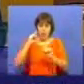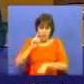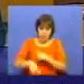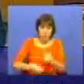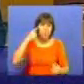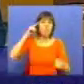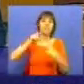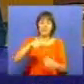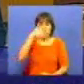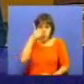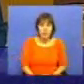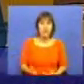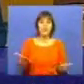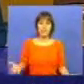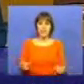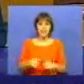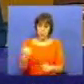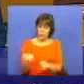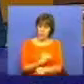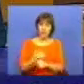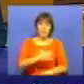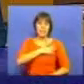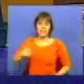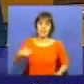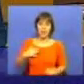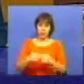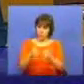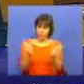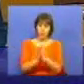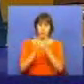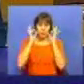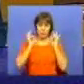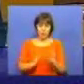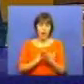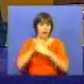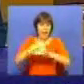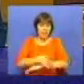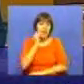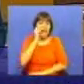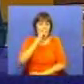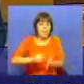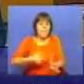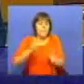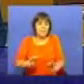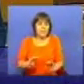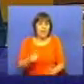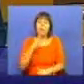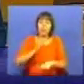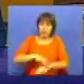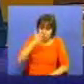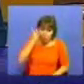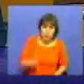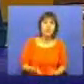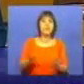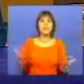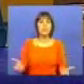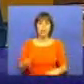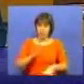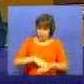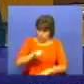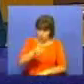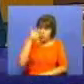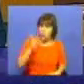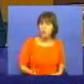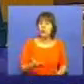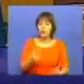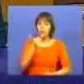gerações em nome da justiça. Um serviço de saúde universal e acessível a quem dele precisa, em nome da justiça. Em nome da